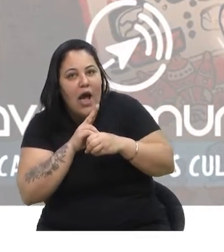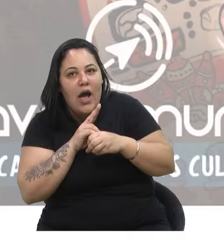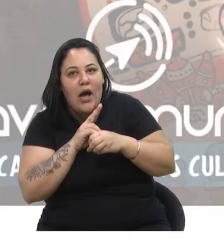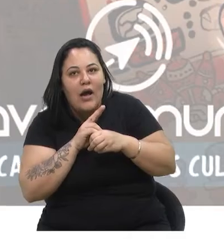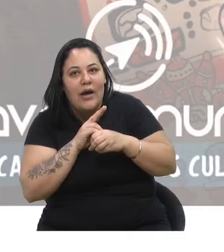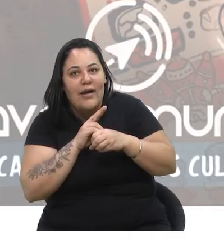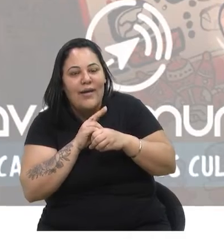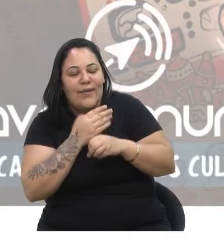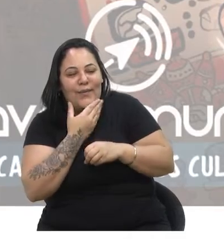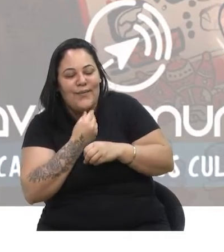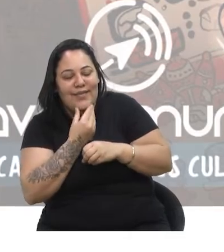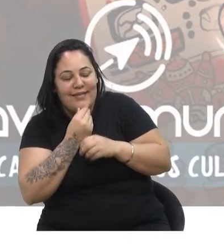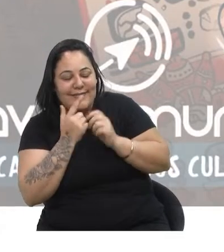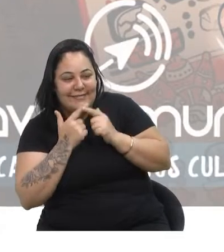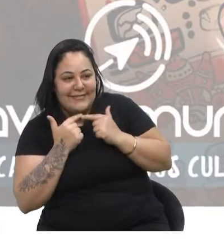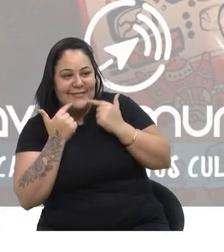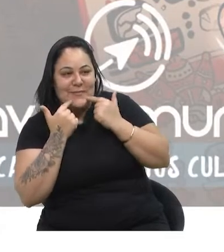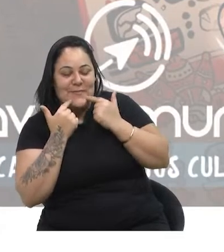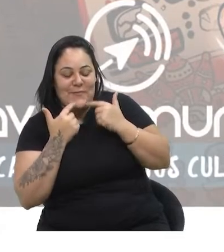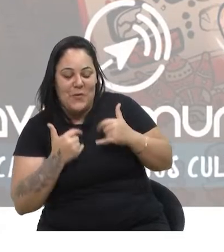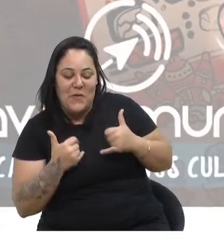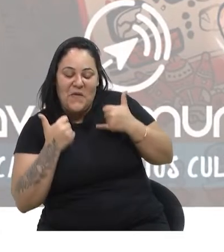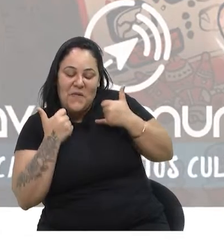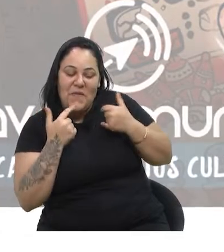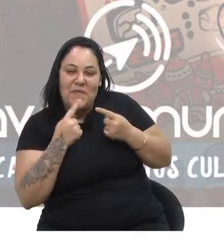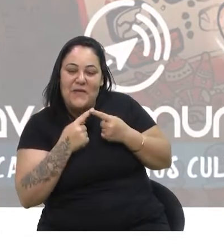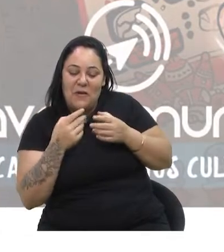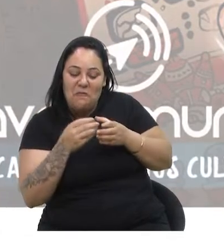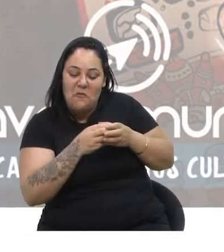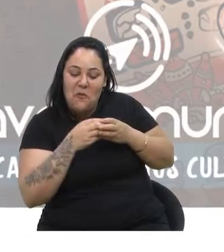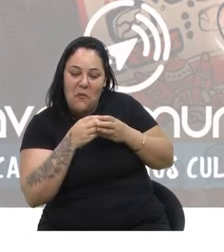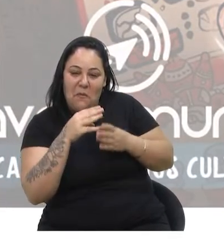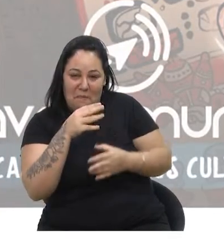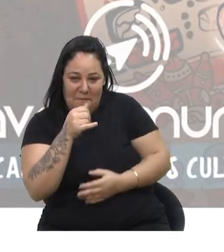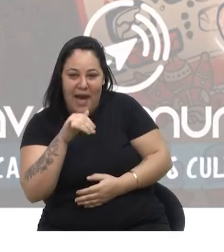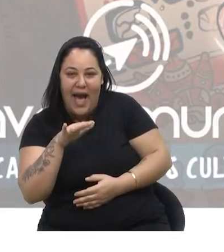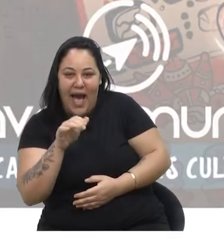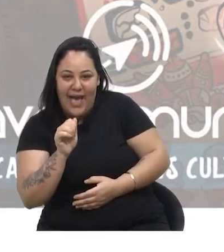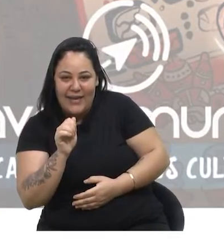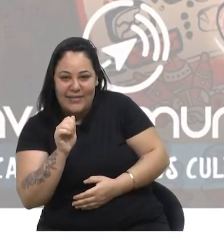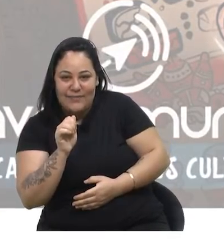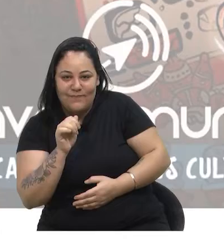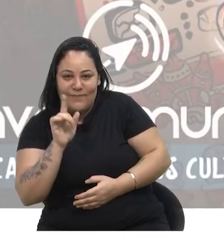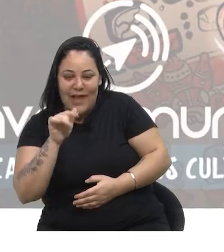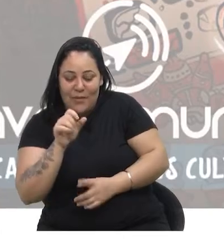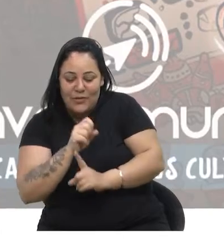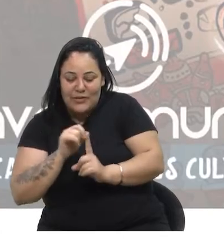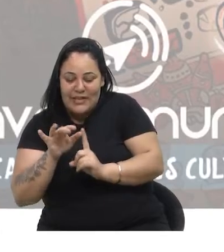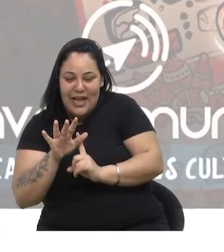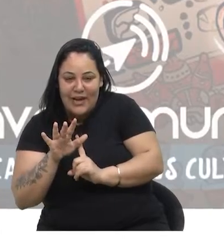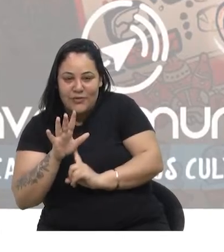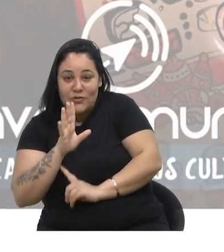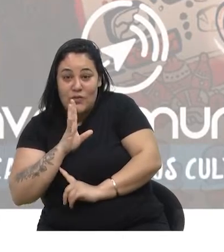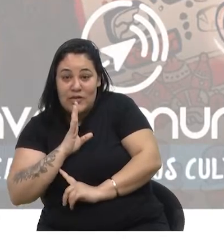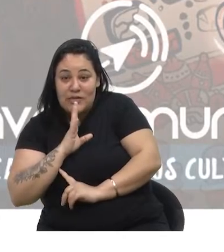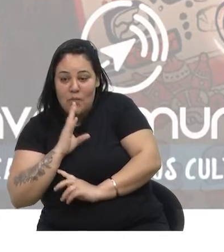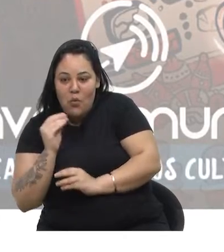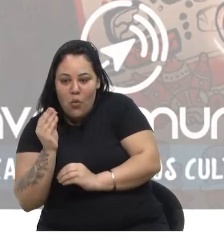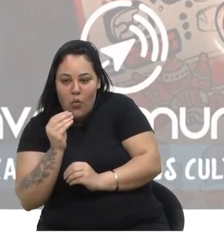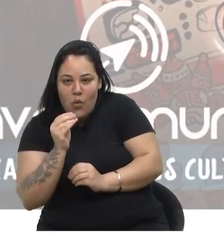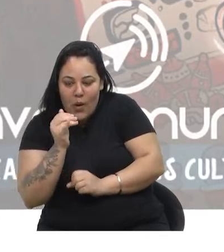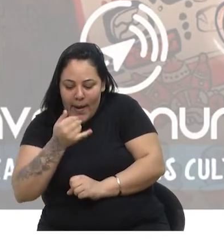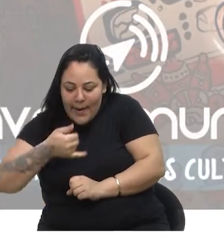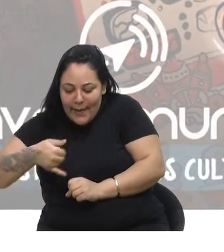delas. Custal sorriu com orgulho. Os maias eram também conhecidos como a civilização do